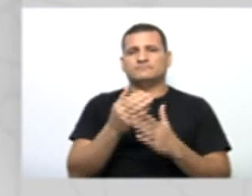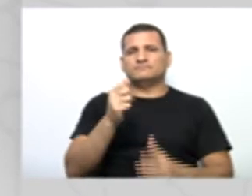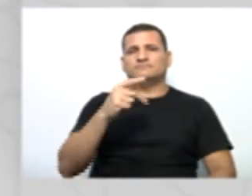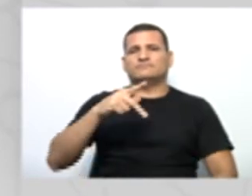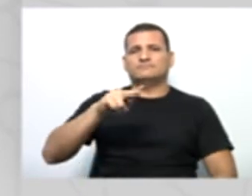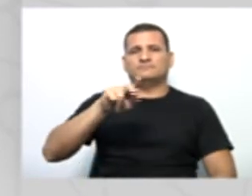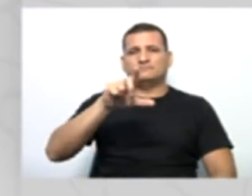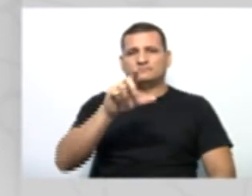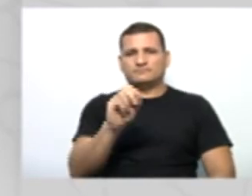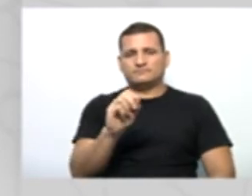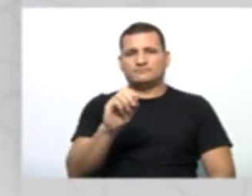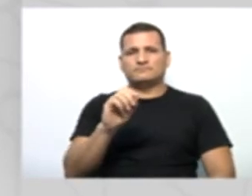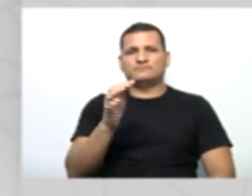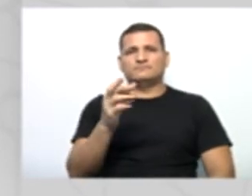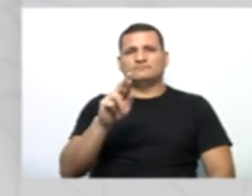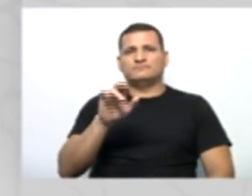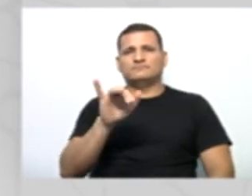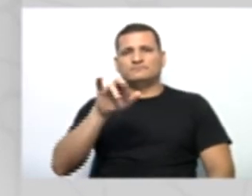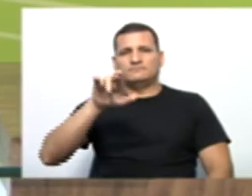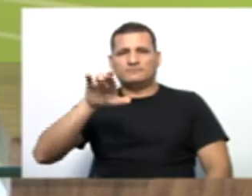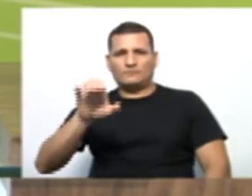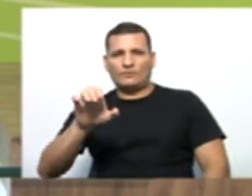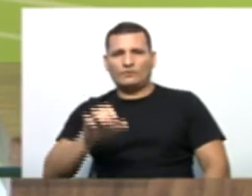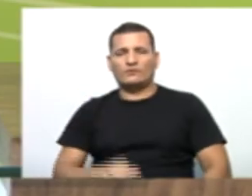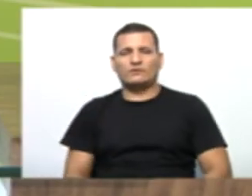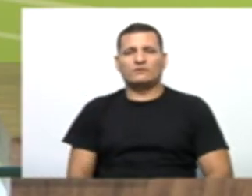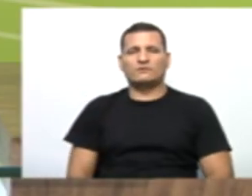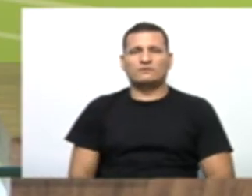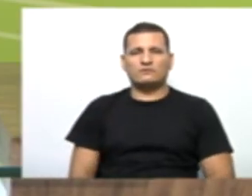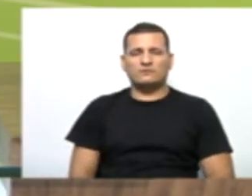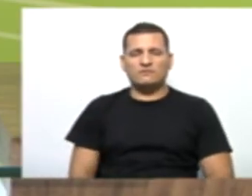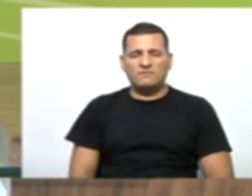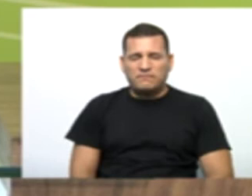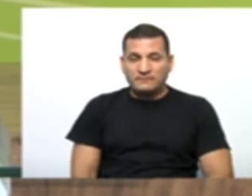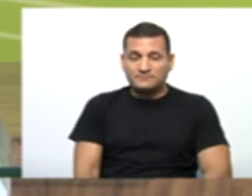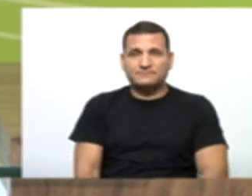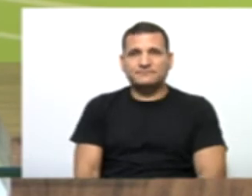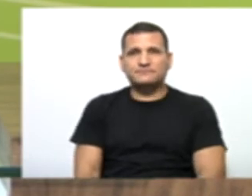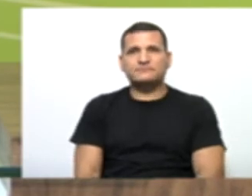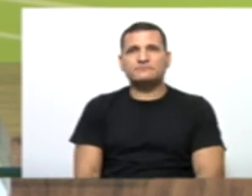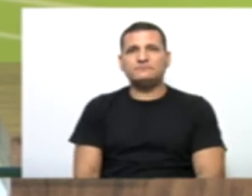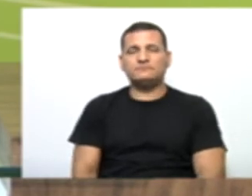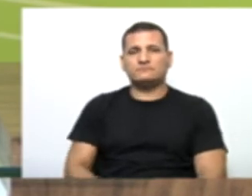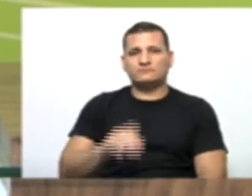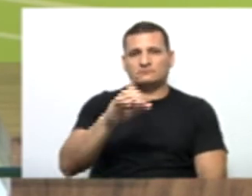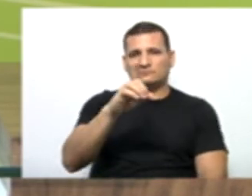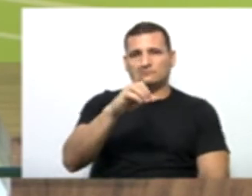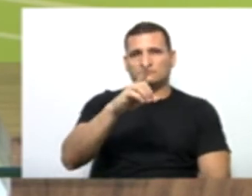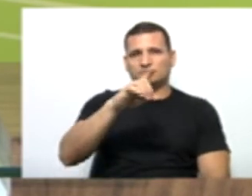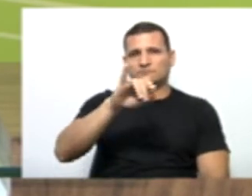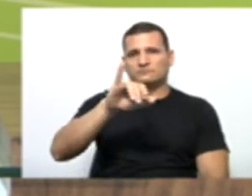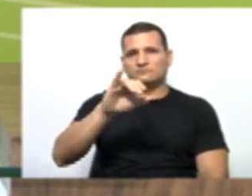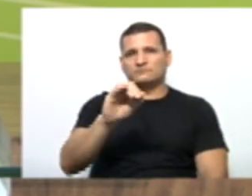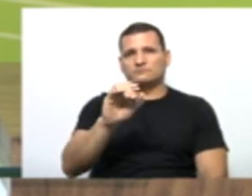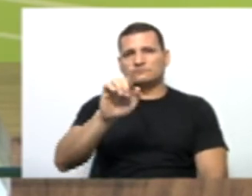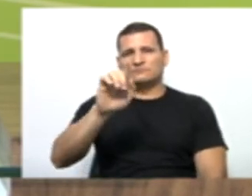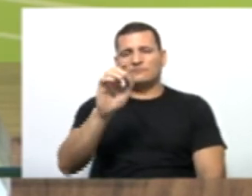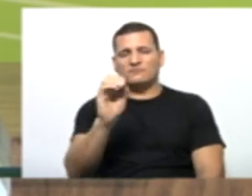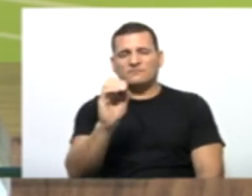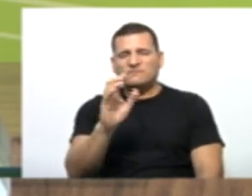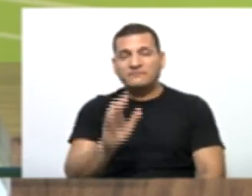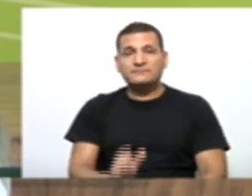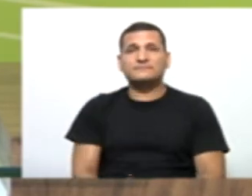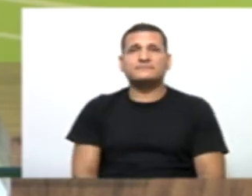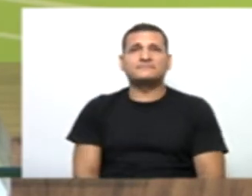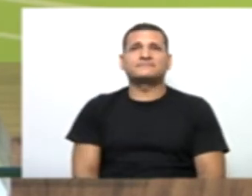responderam corretamente. E o Diogo da escola Jorge Teixeira também